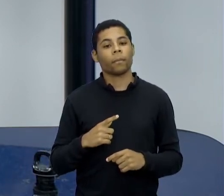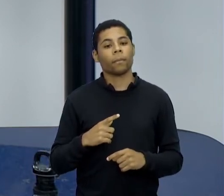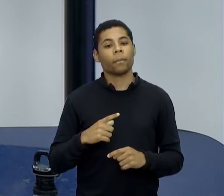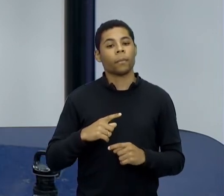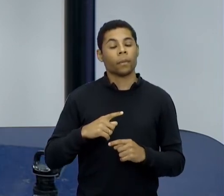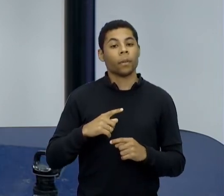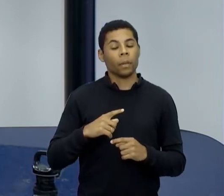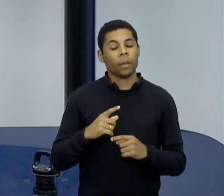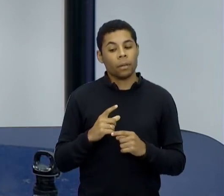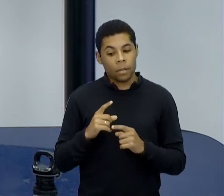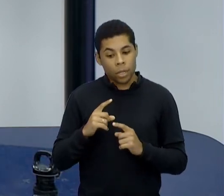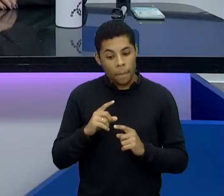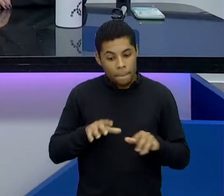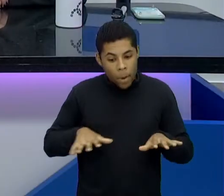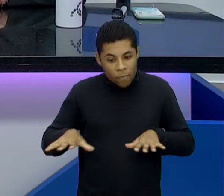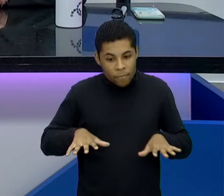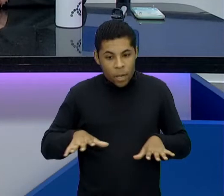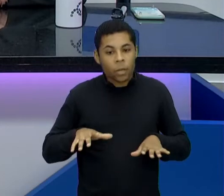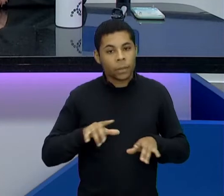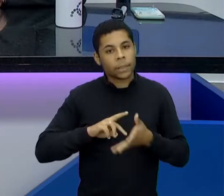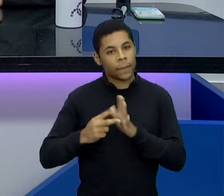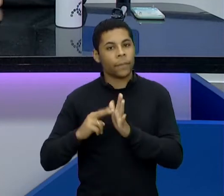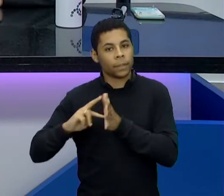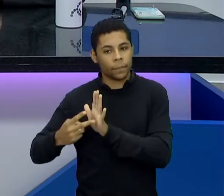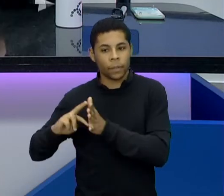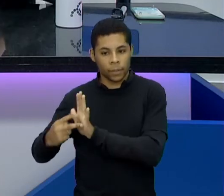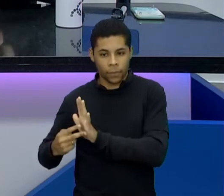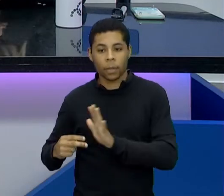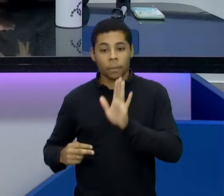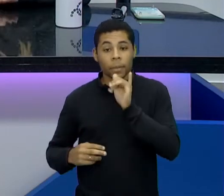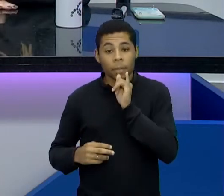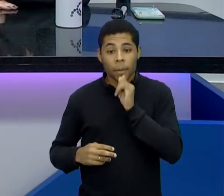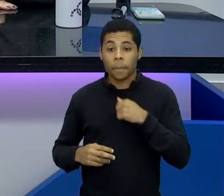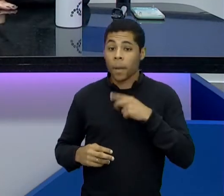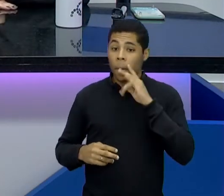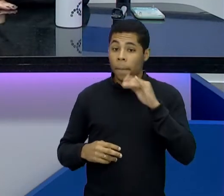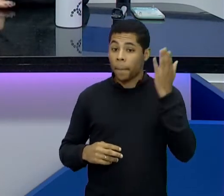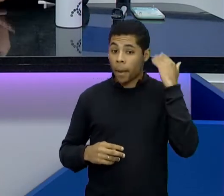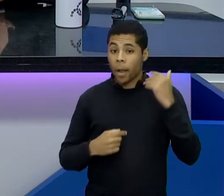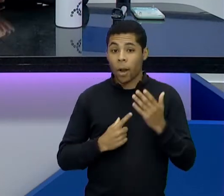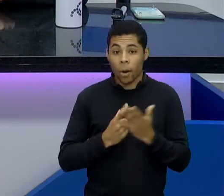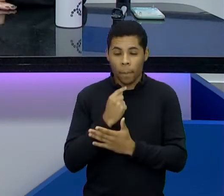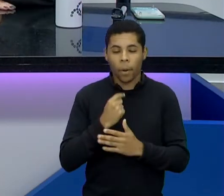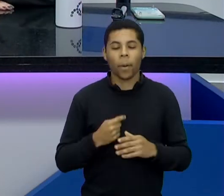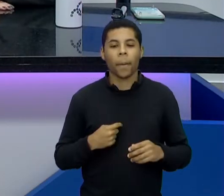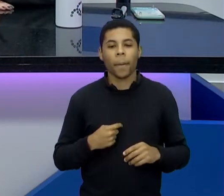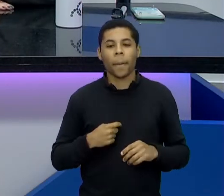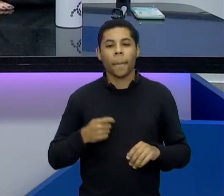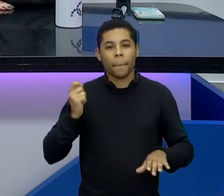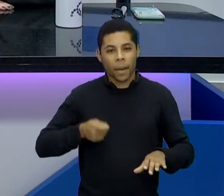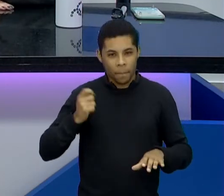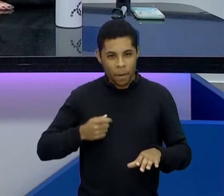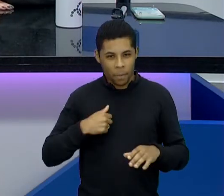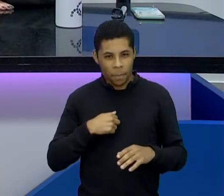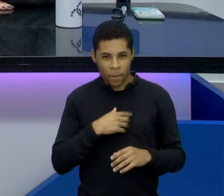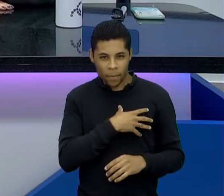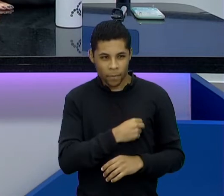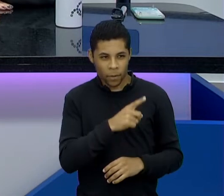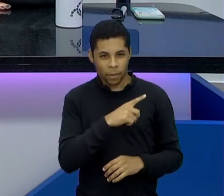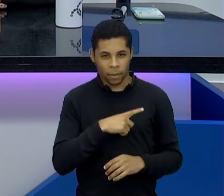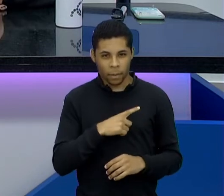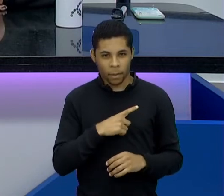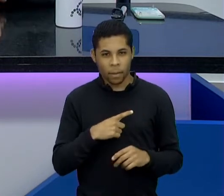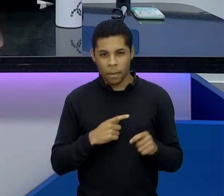gestos e movimentos. E no berimbau, chegou também ou não? Meu pai comprou um berimbau pro meu filho, eu tinha um berimbau em casa. Só